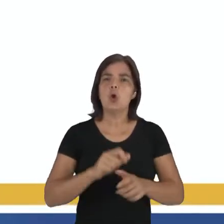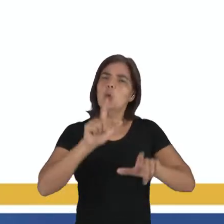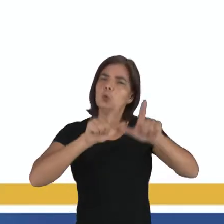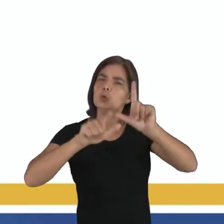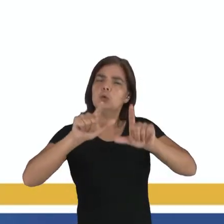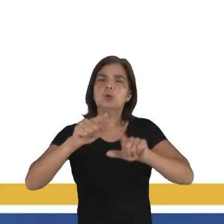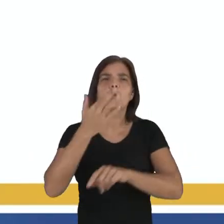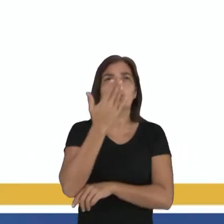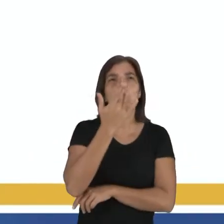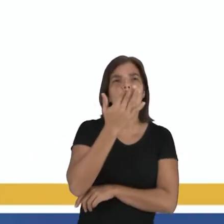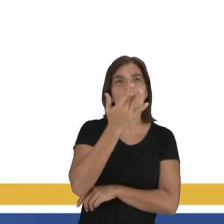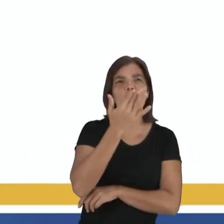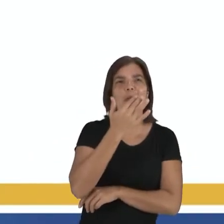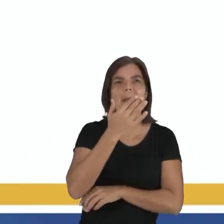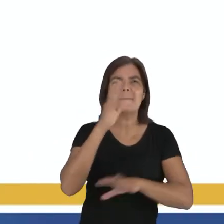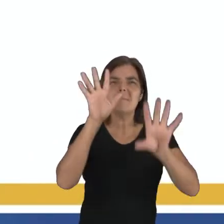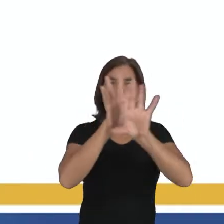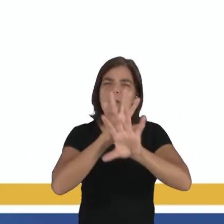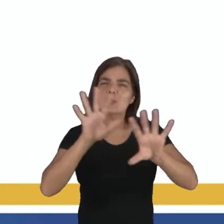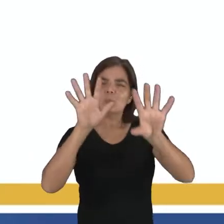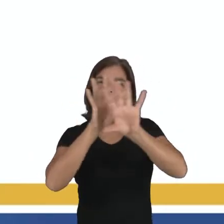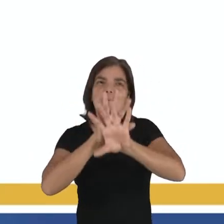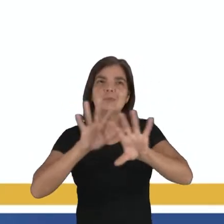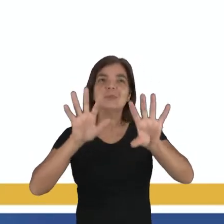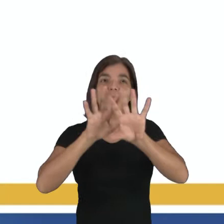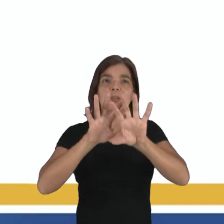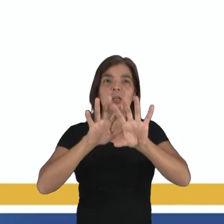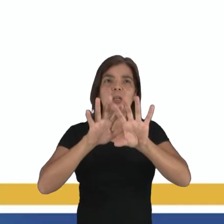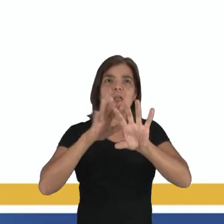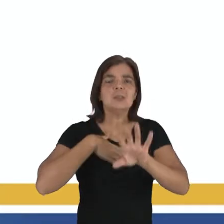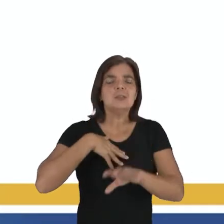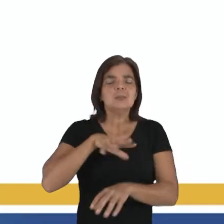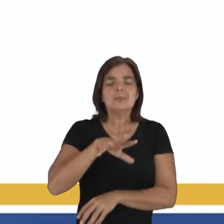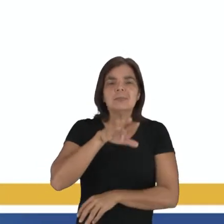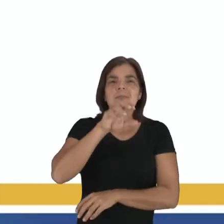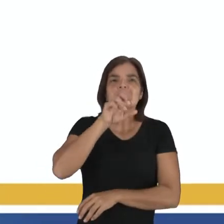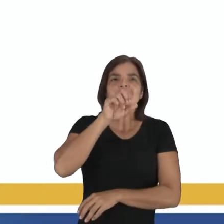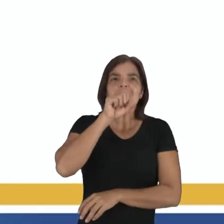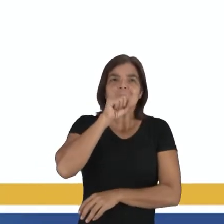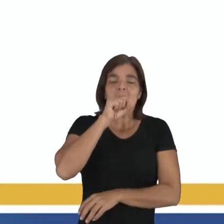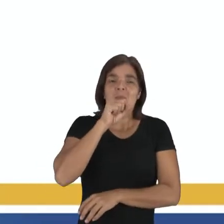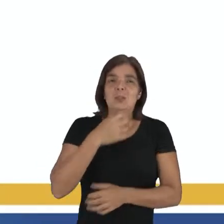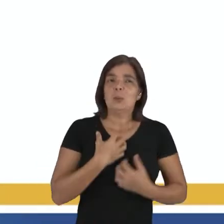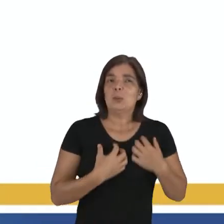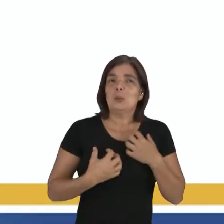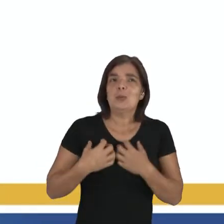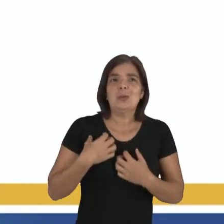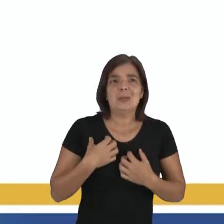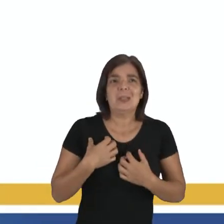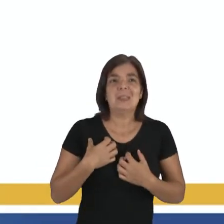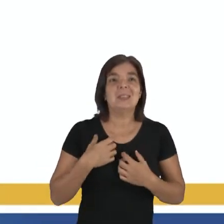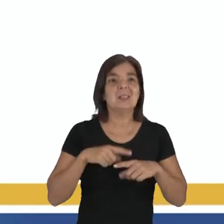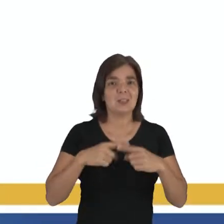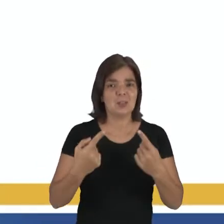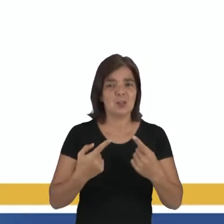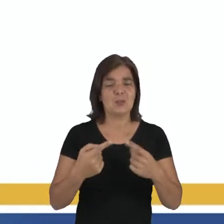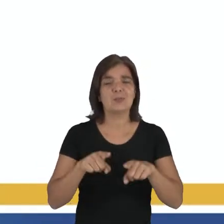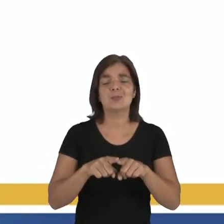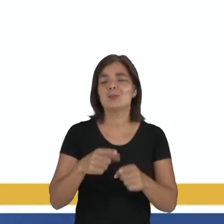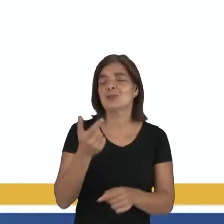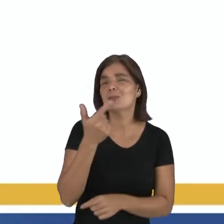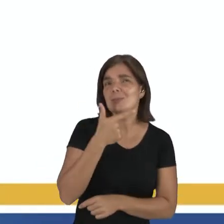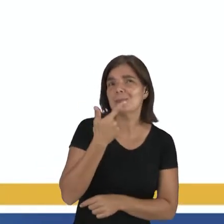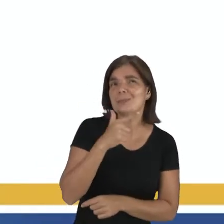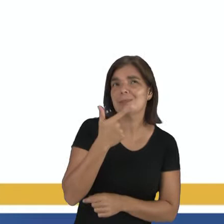Os letreiros a te colorir embaraçam a minha visão. Eu te vi suspirar de aflição e sair da